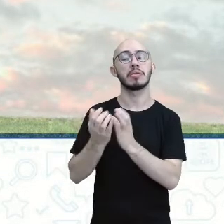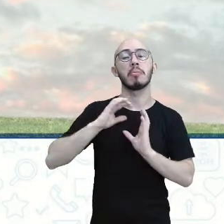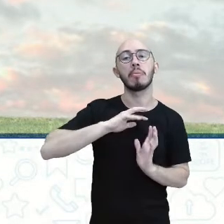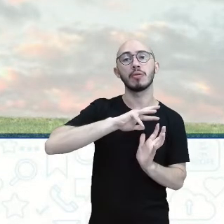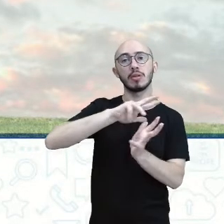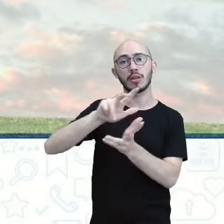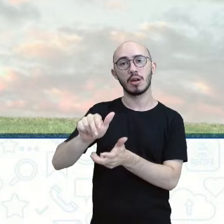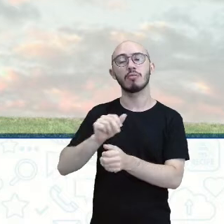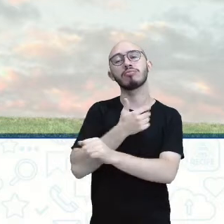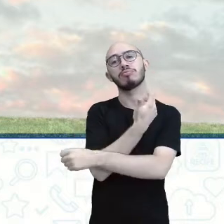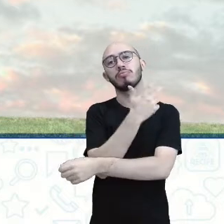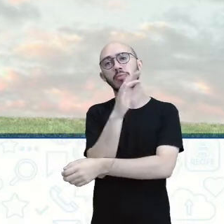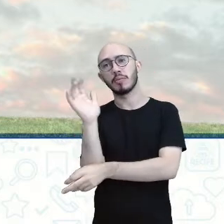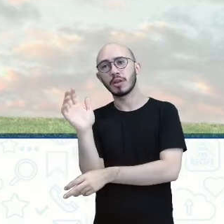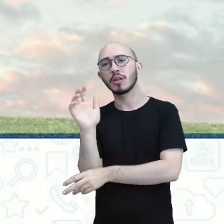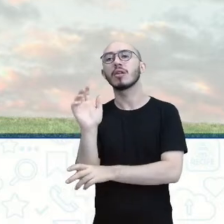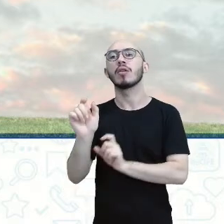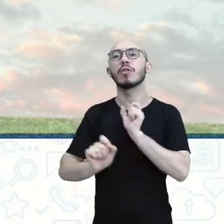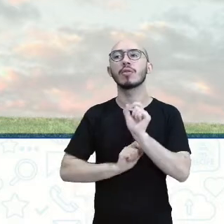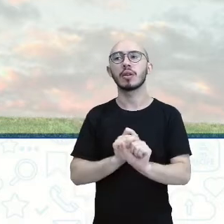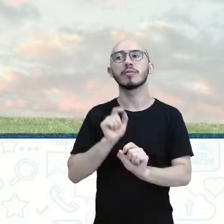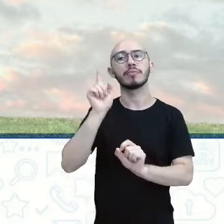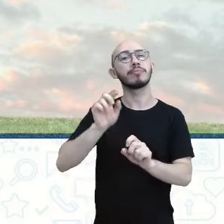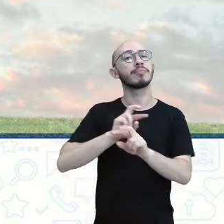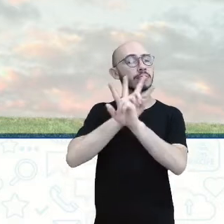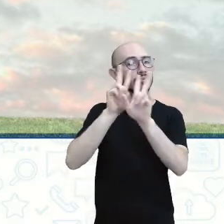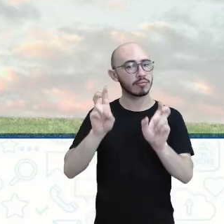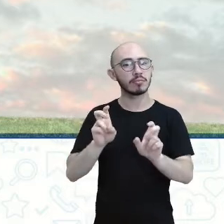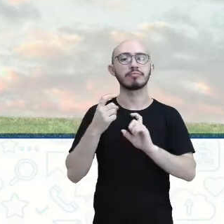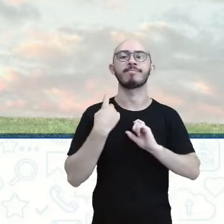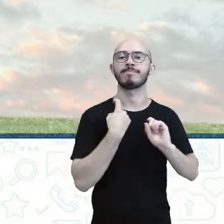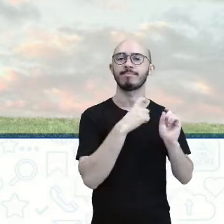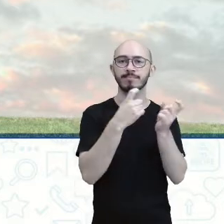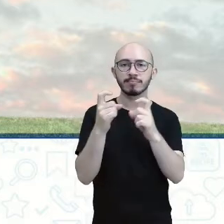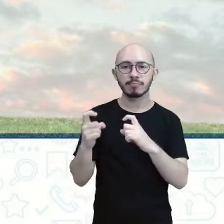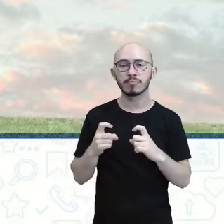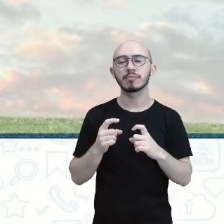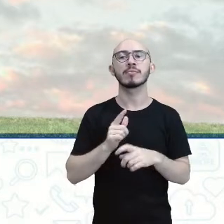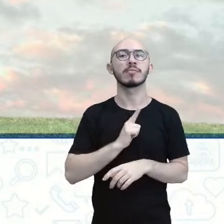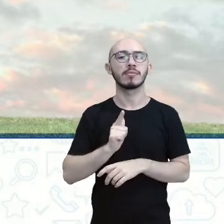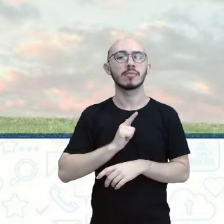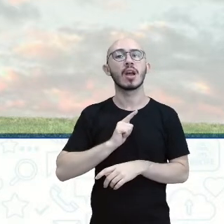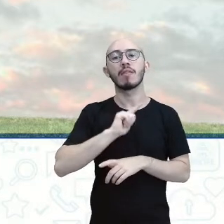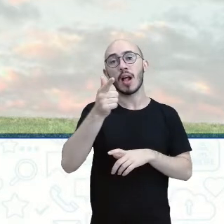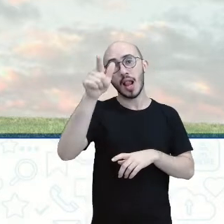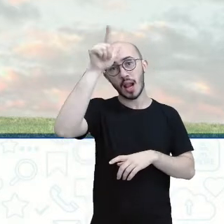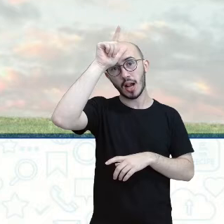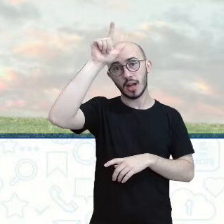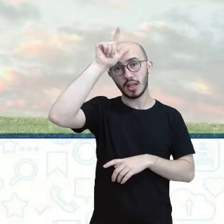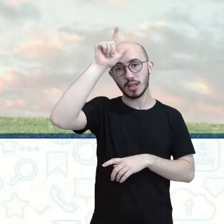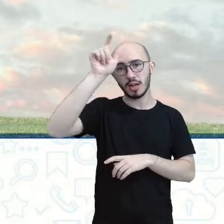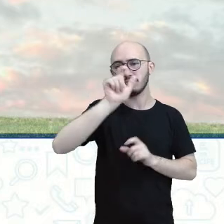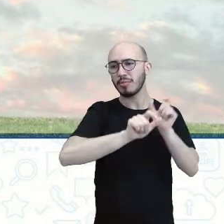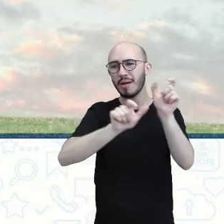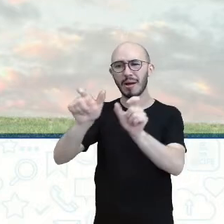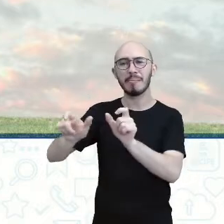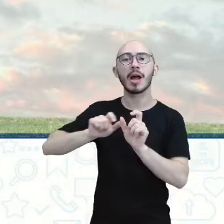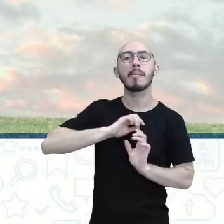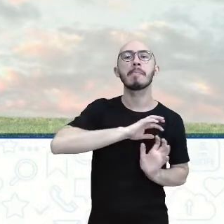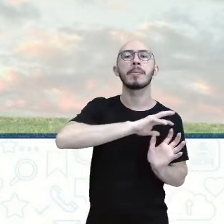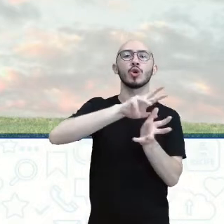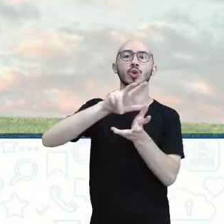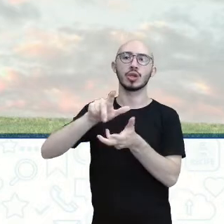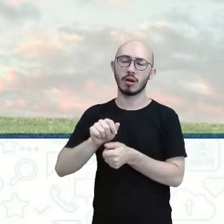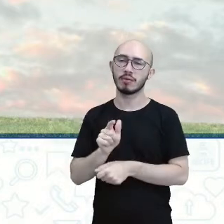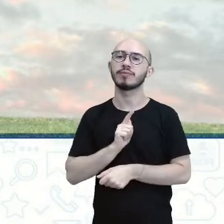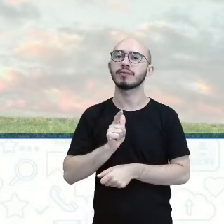o meio ambiente foi, né, objeto de debates, né, pelos líderes internacionais, né, e